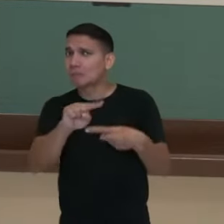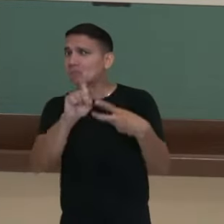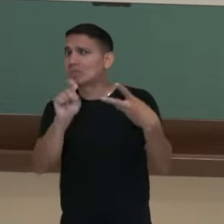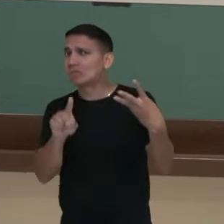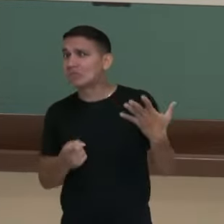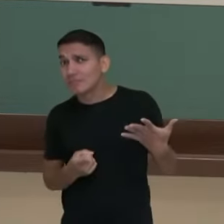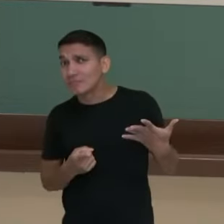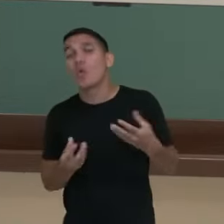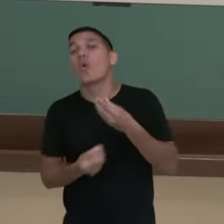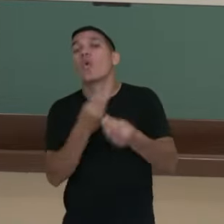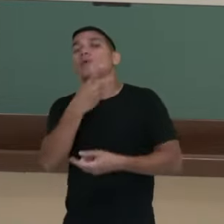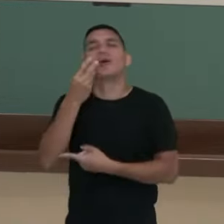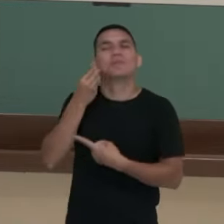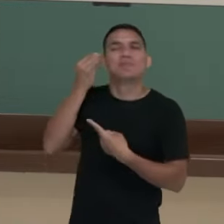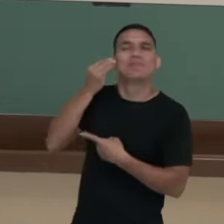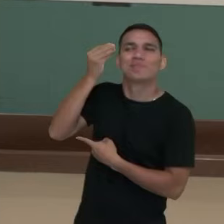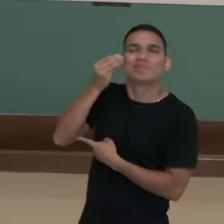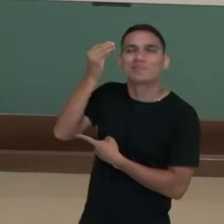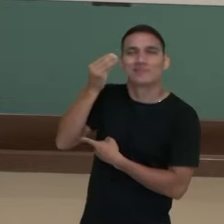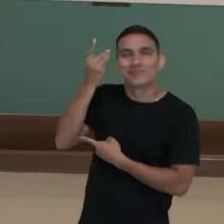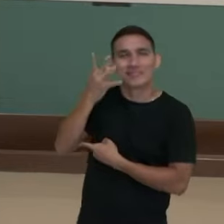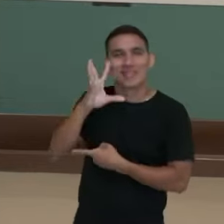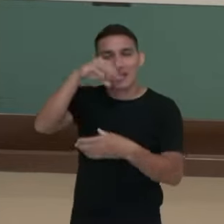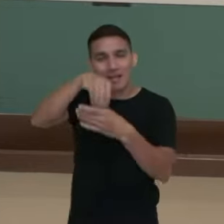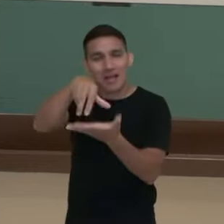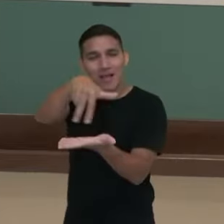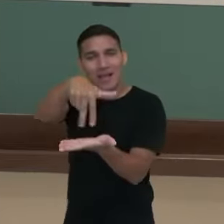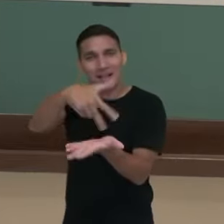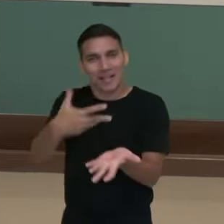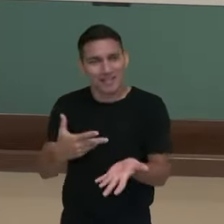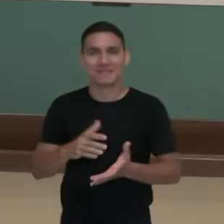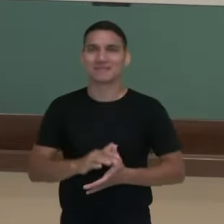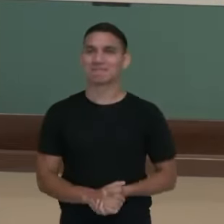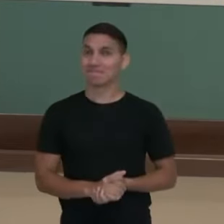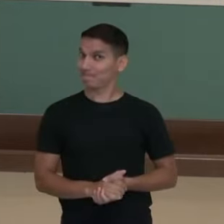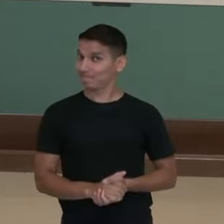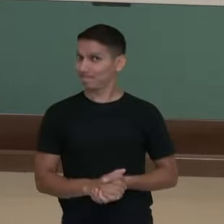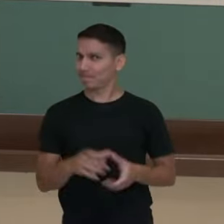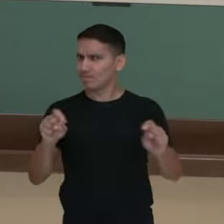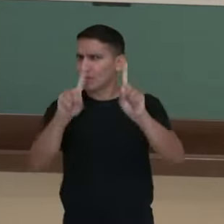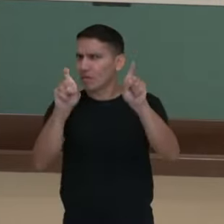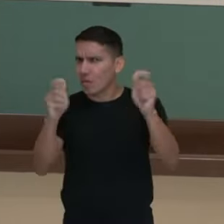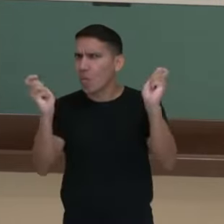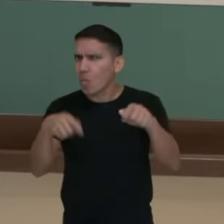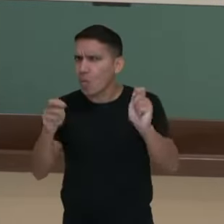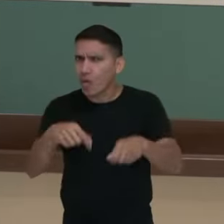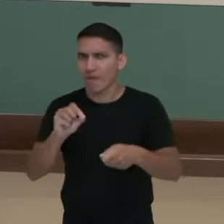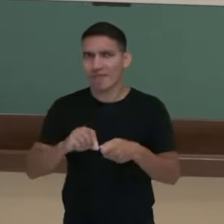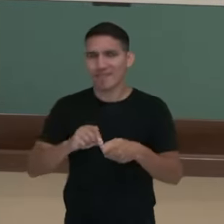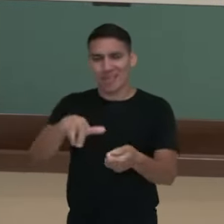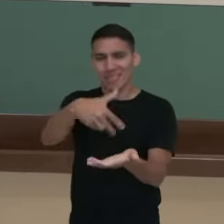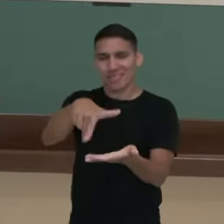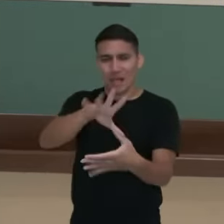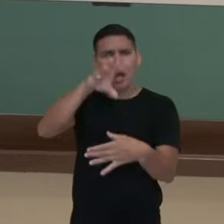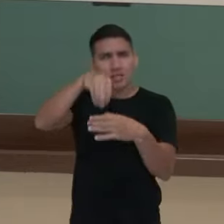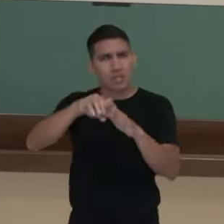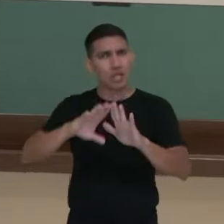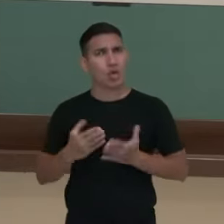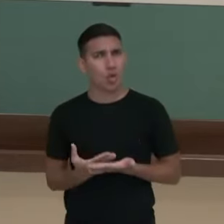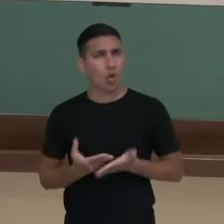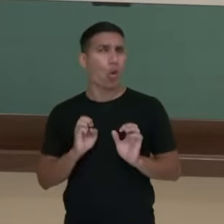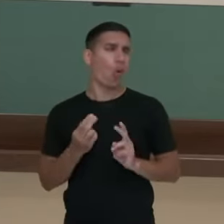tua experiência em cima da dança? Será que é possível a gente praticar dança também na escola? Ou na